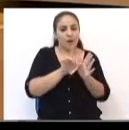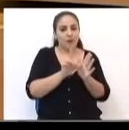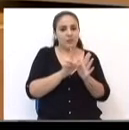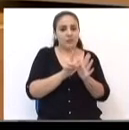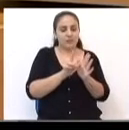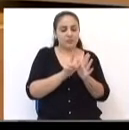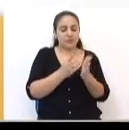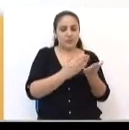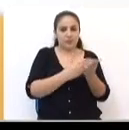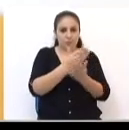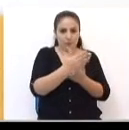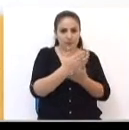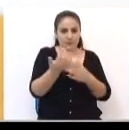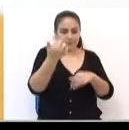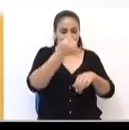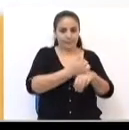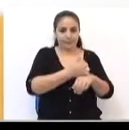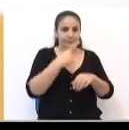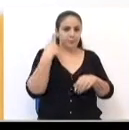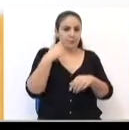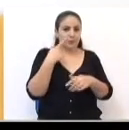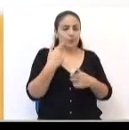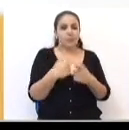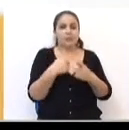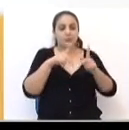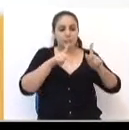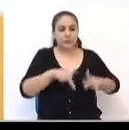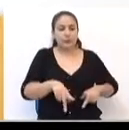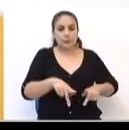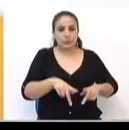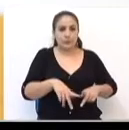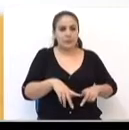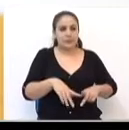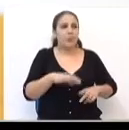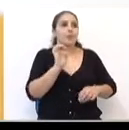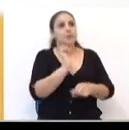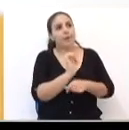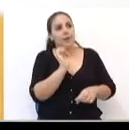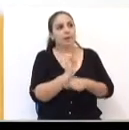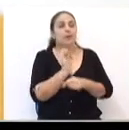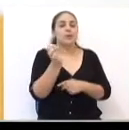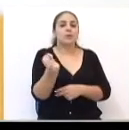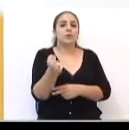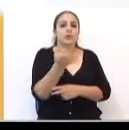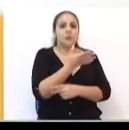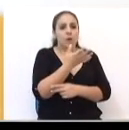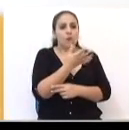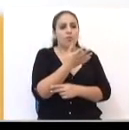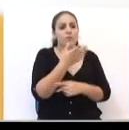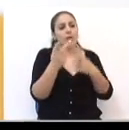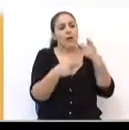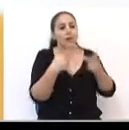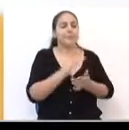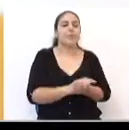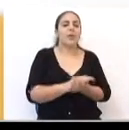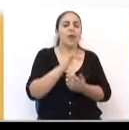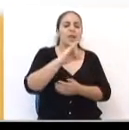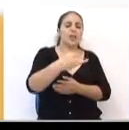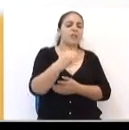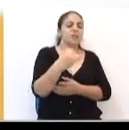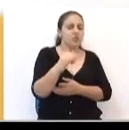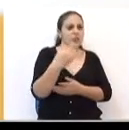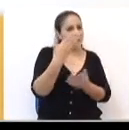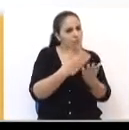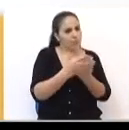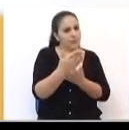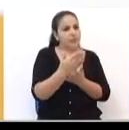de assumirem a posse, porque eu acho que o eleitor não espera que os novos eleitos usem o seguinte argumento: entramos em janeiro e lá vemos o que